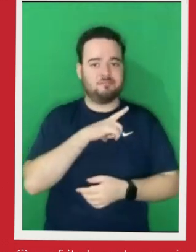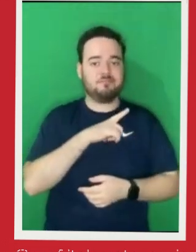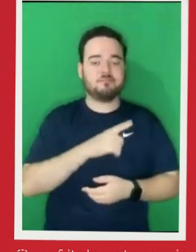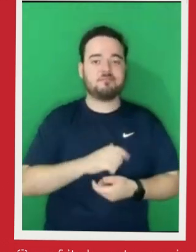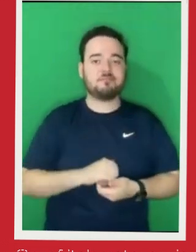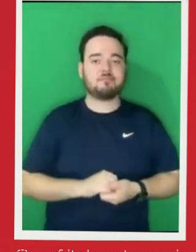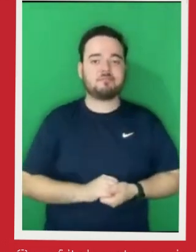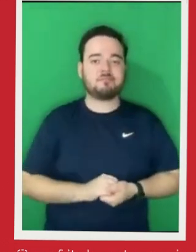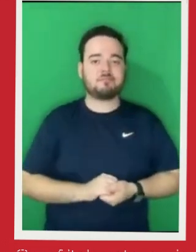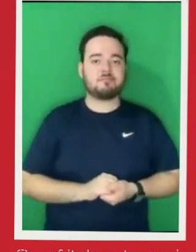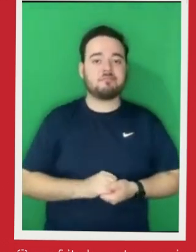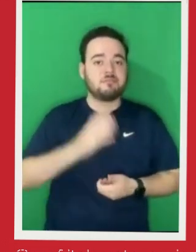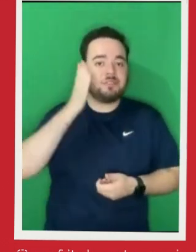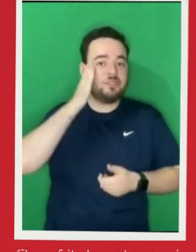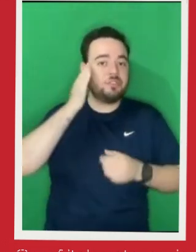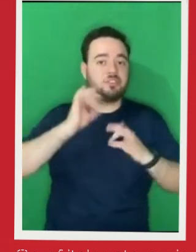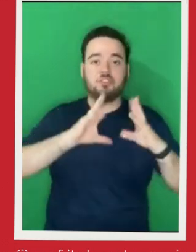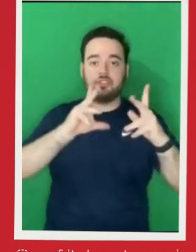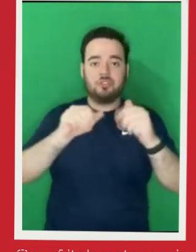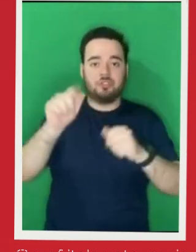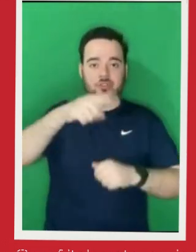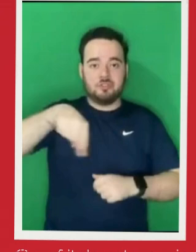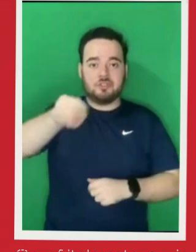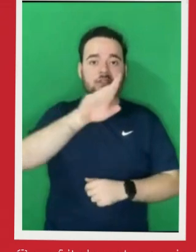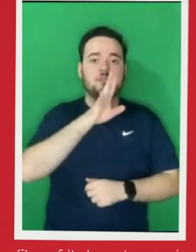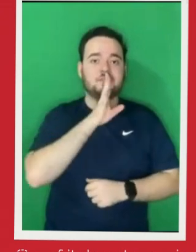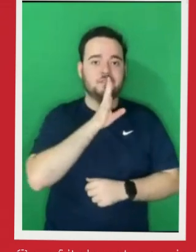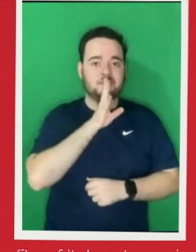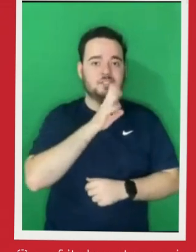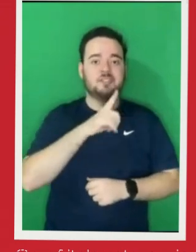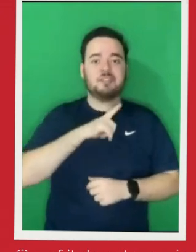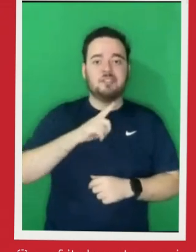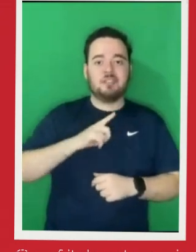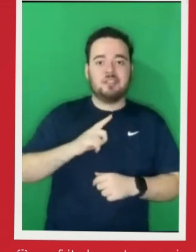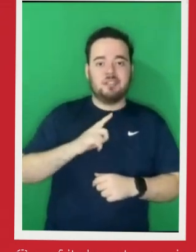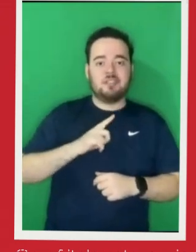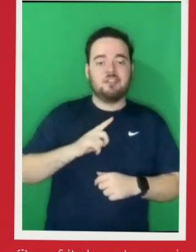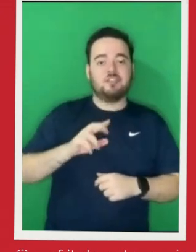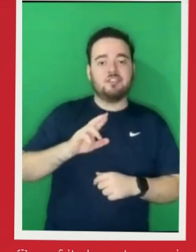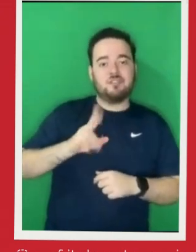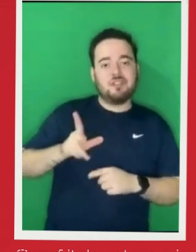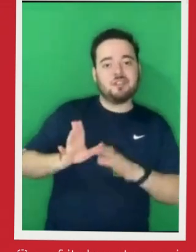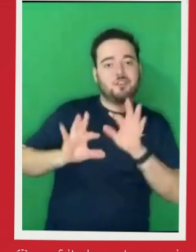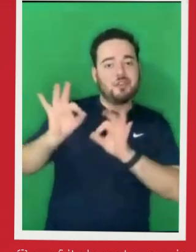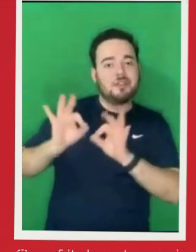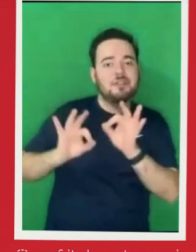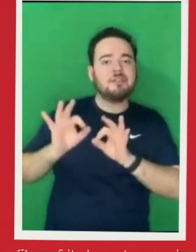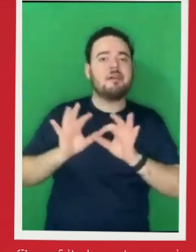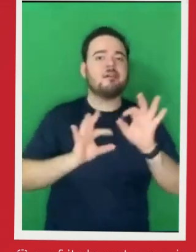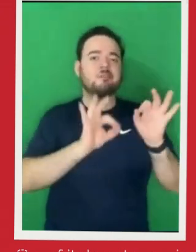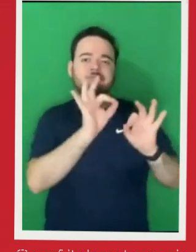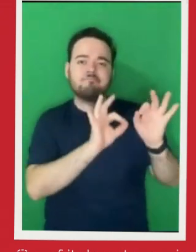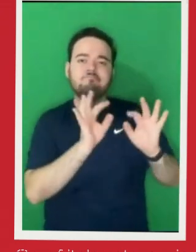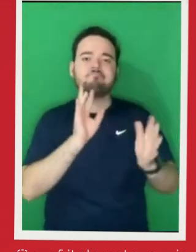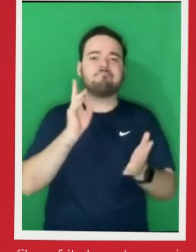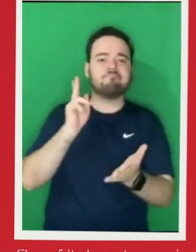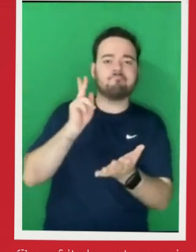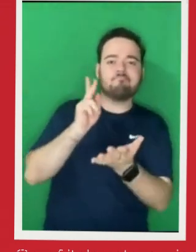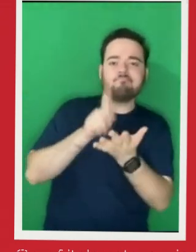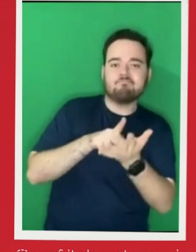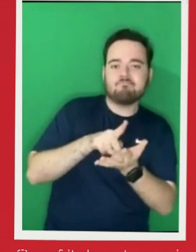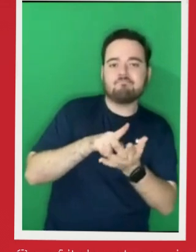você tem. Eu sei que todas vocês conhecem isso, que existe uma diferença entre organizar,